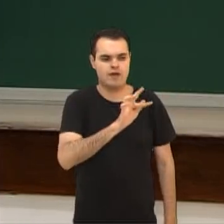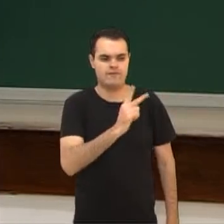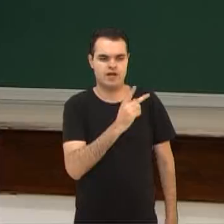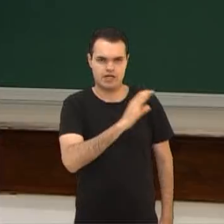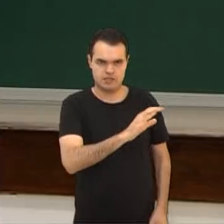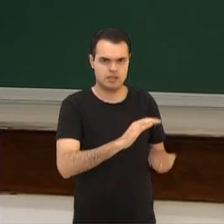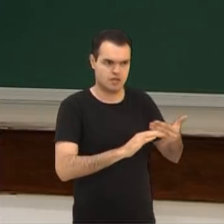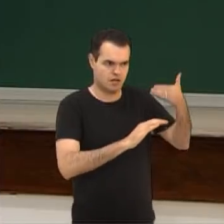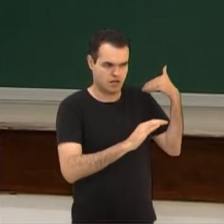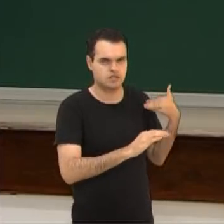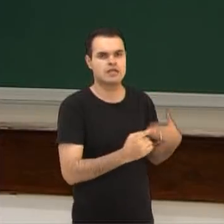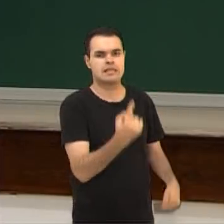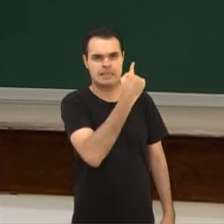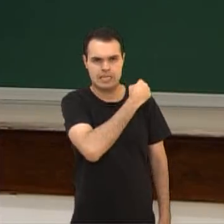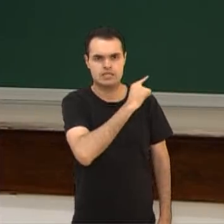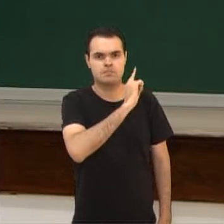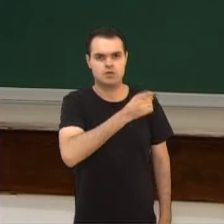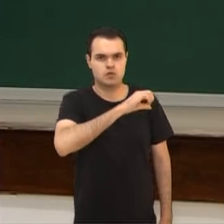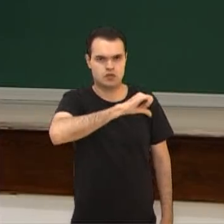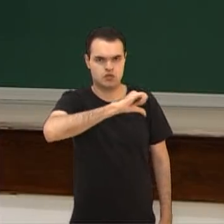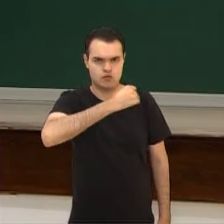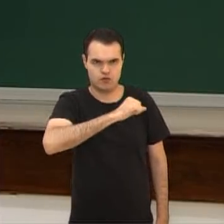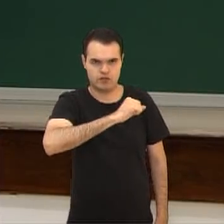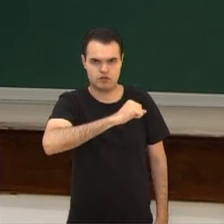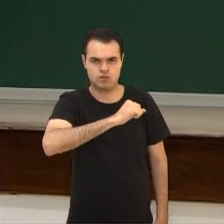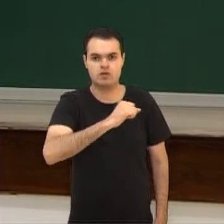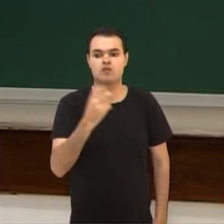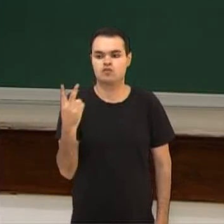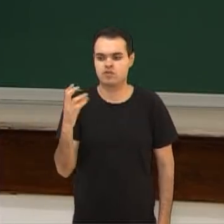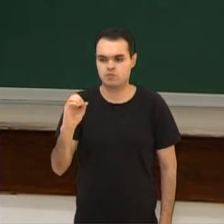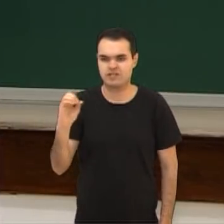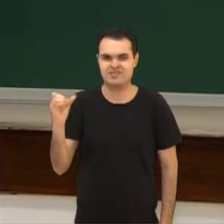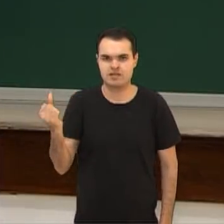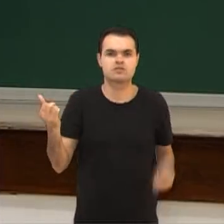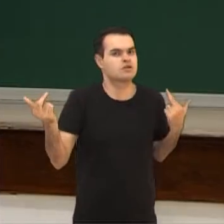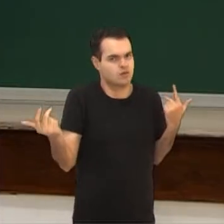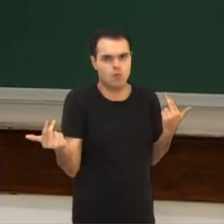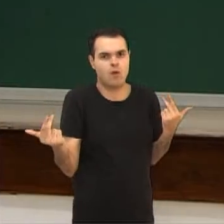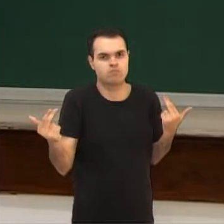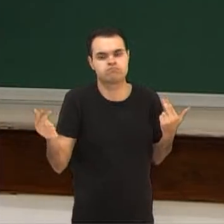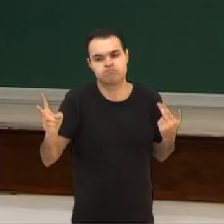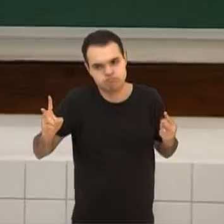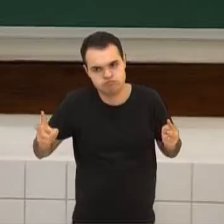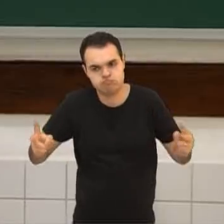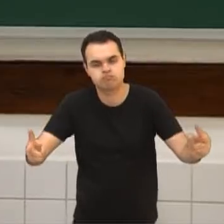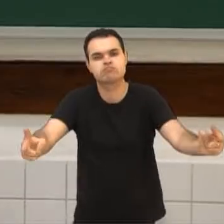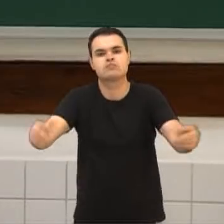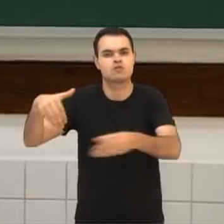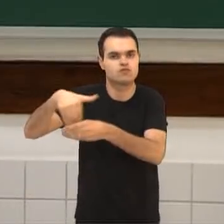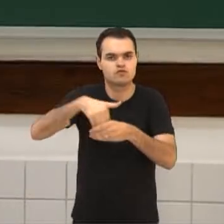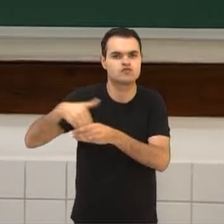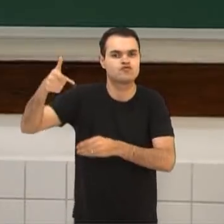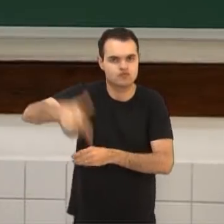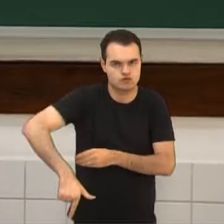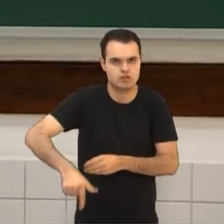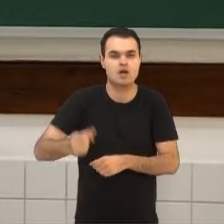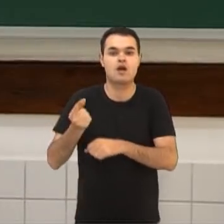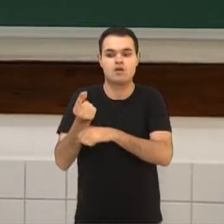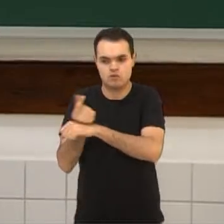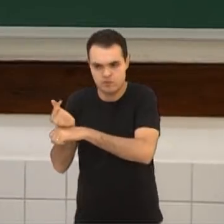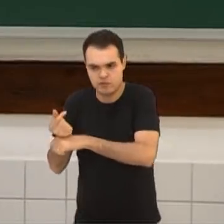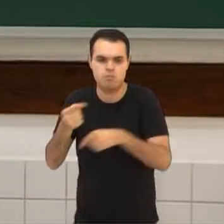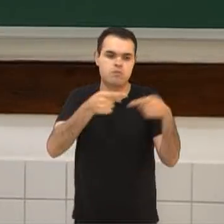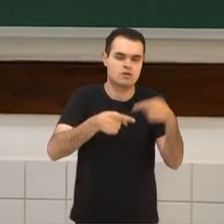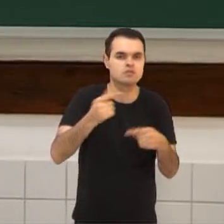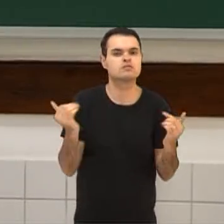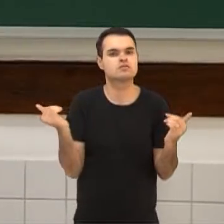sido reeleito lá no ano de 98, em 2006 o Lula foi reeleito. A economia e a política externa, como nós